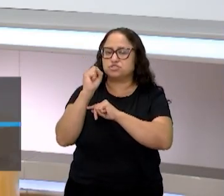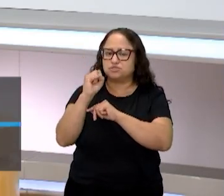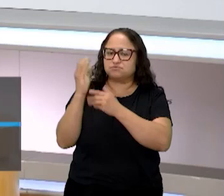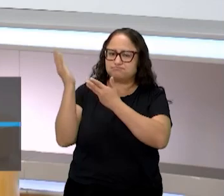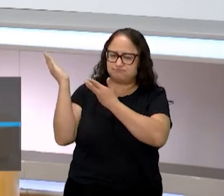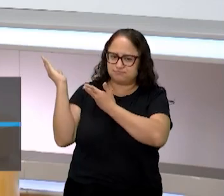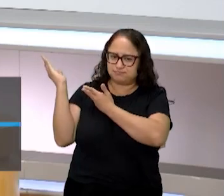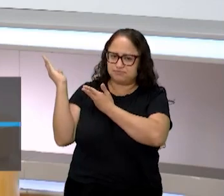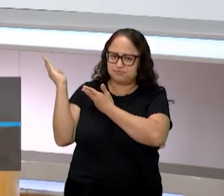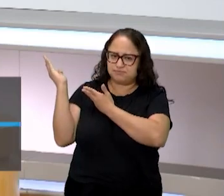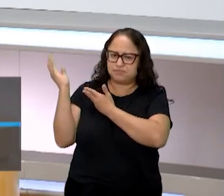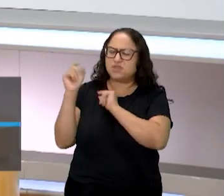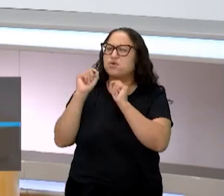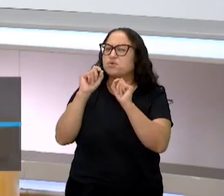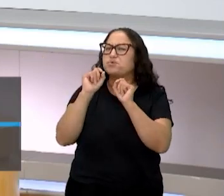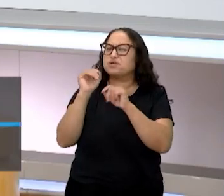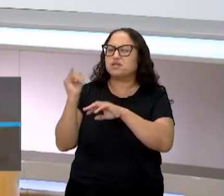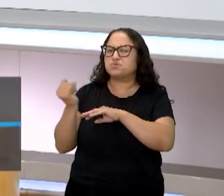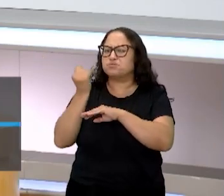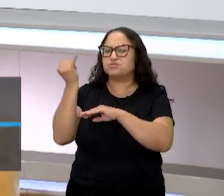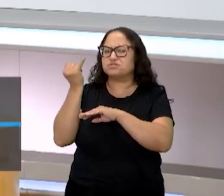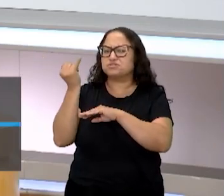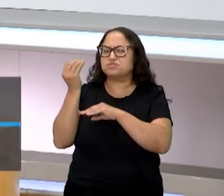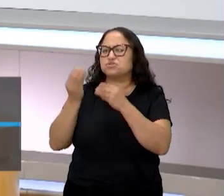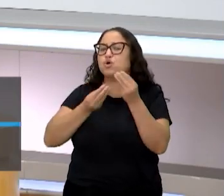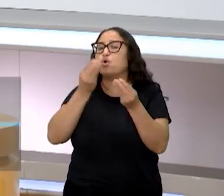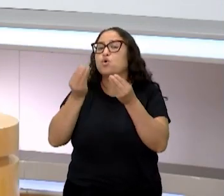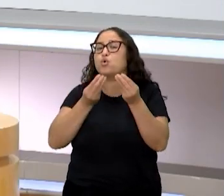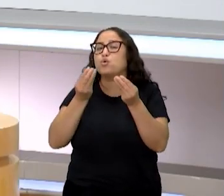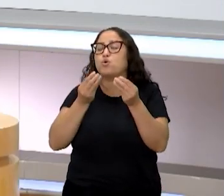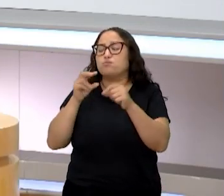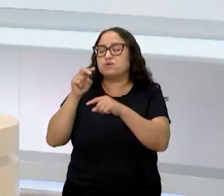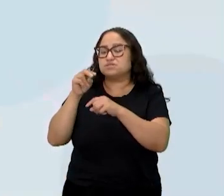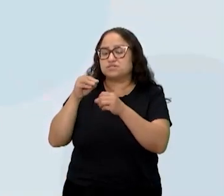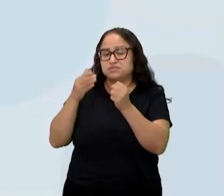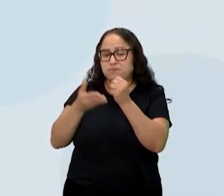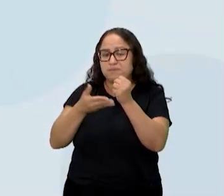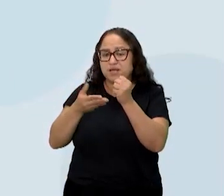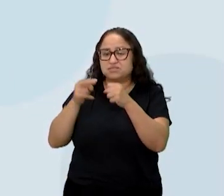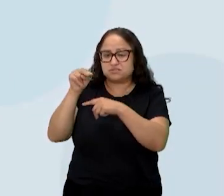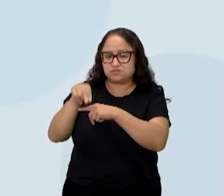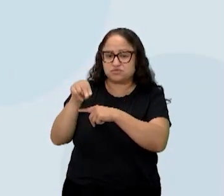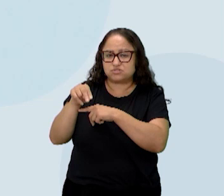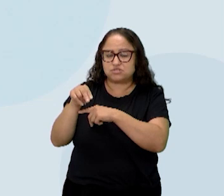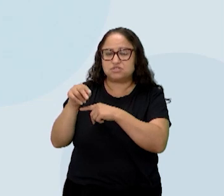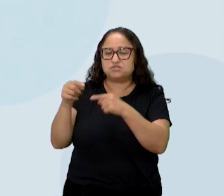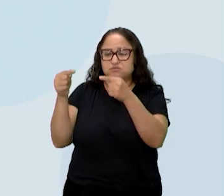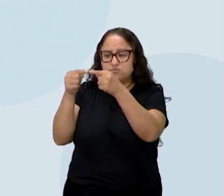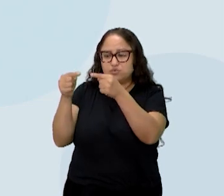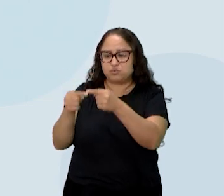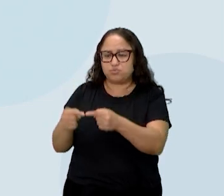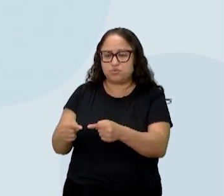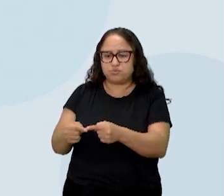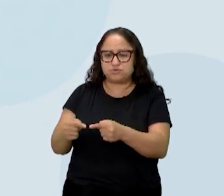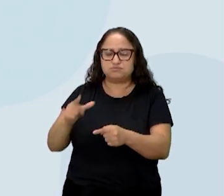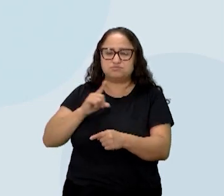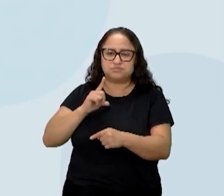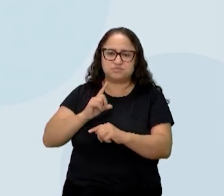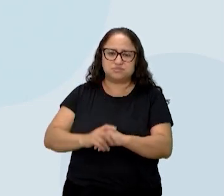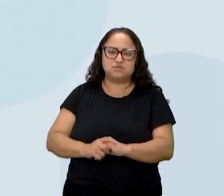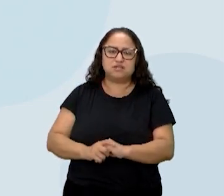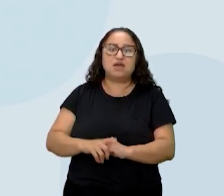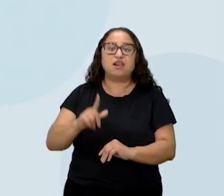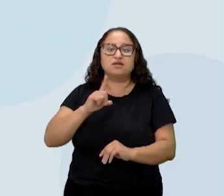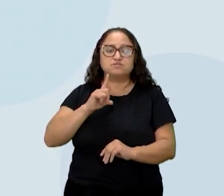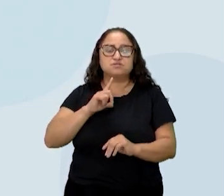tela para mim, o que é importante? Como essas bases nitrogenadas, então, estão ligadas entre si? Elas seguem